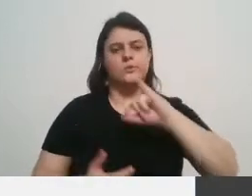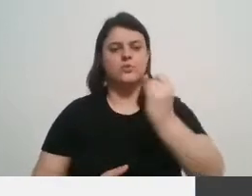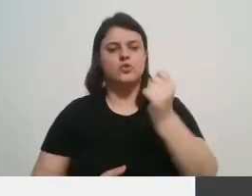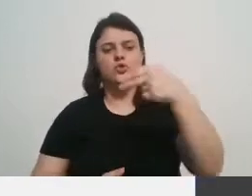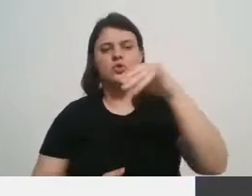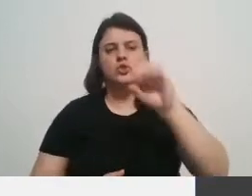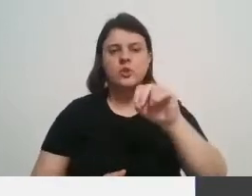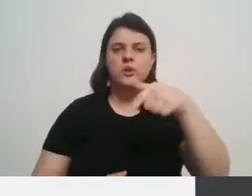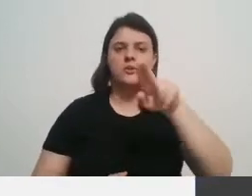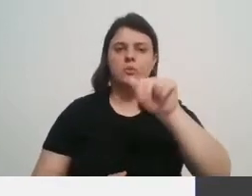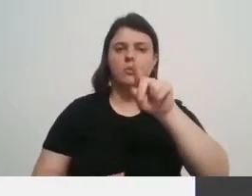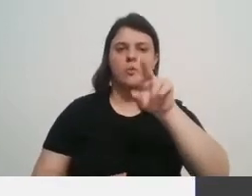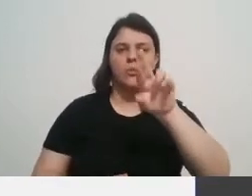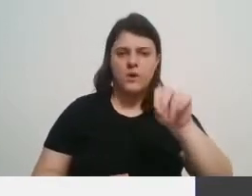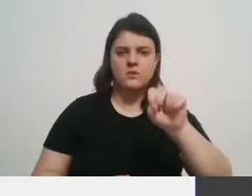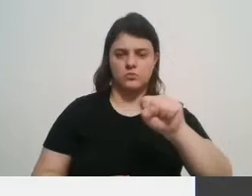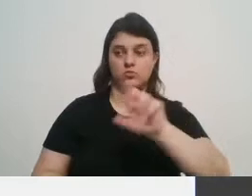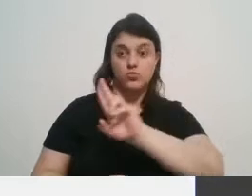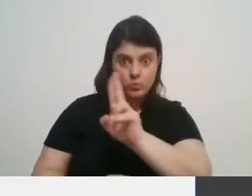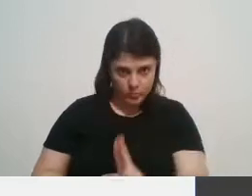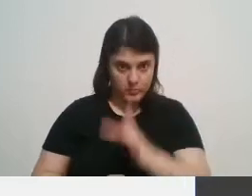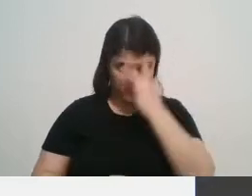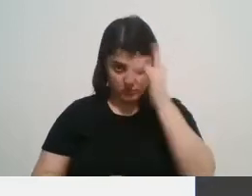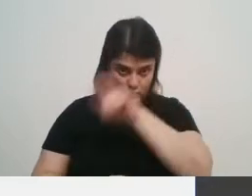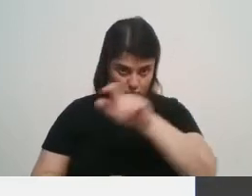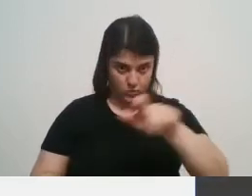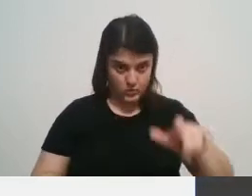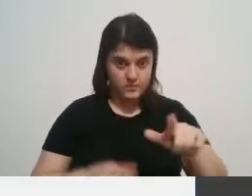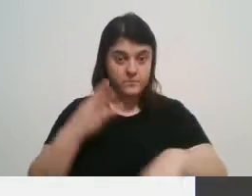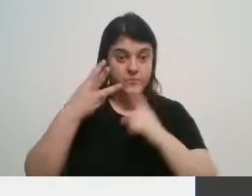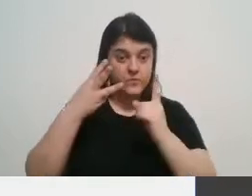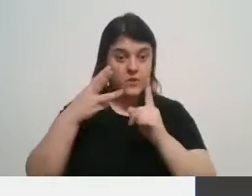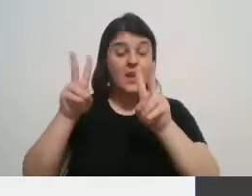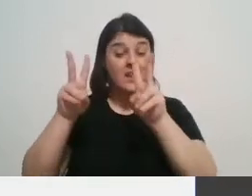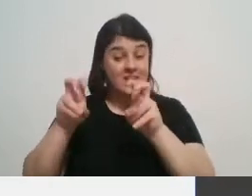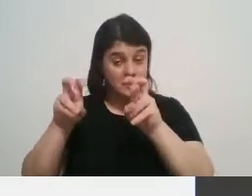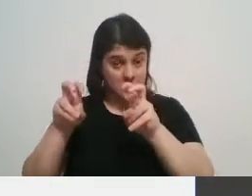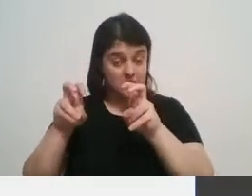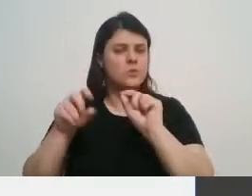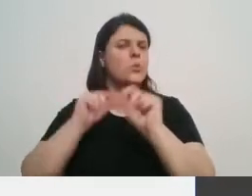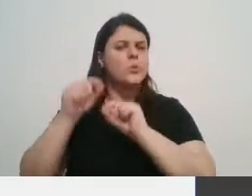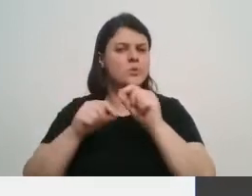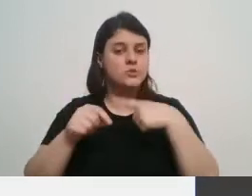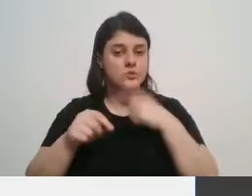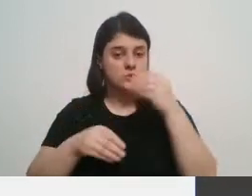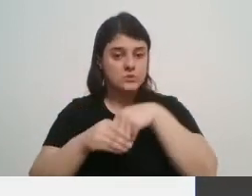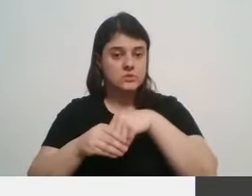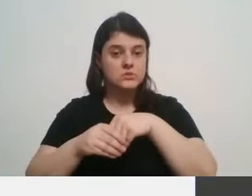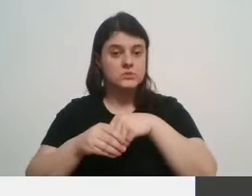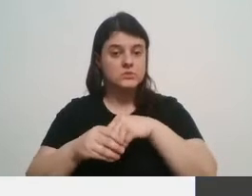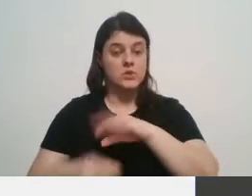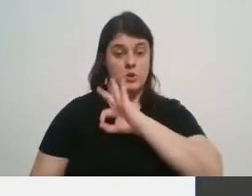enfim, uma série de nomes. E a parte temática era dividida entre polícia,